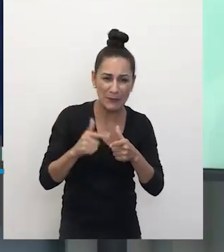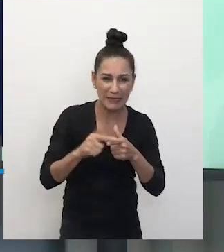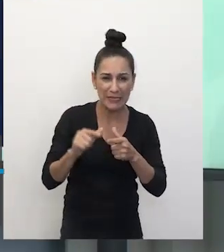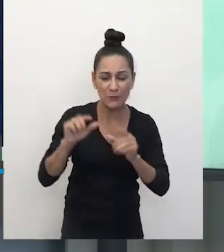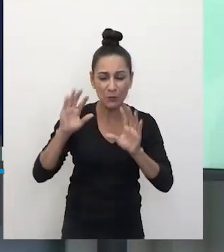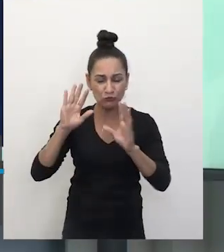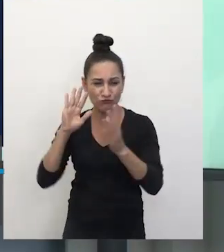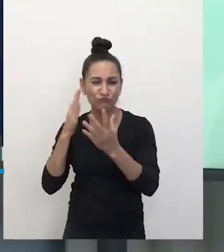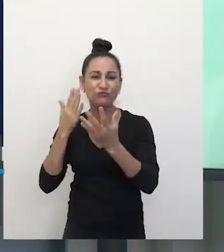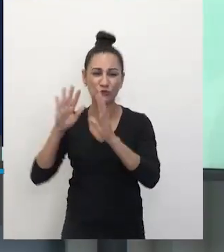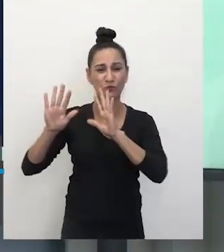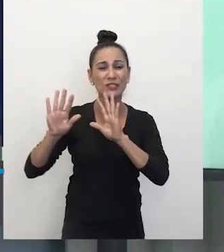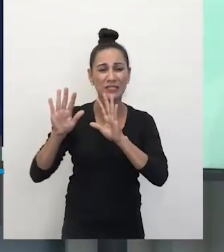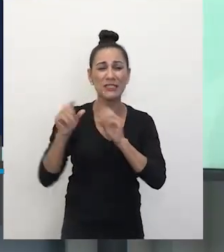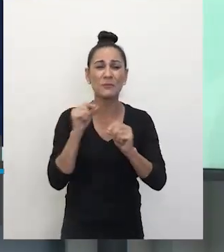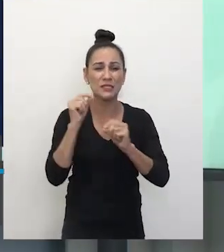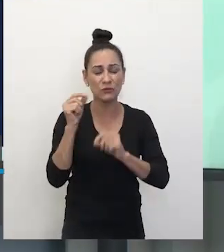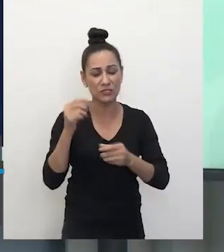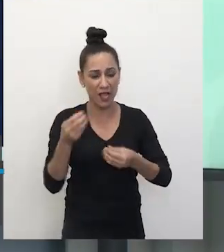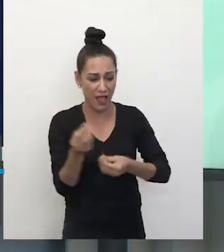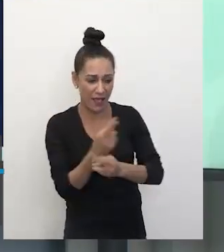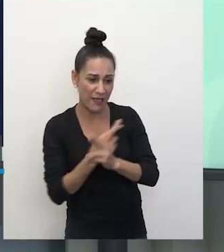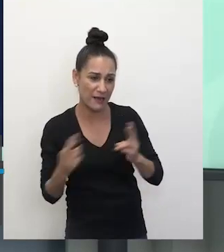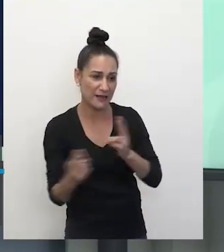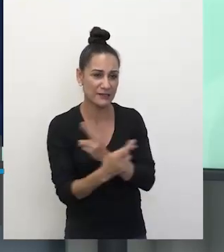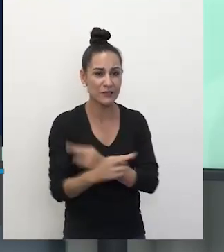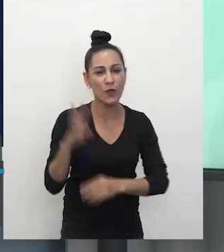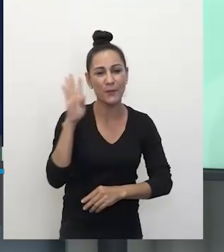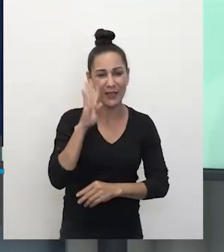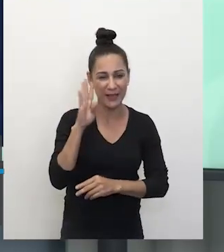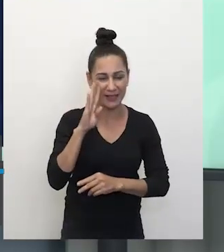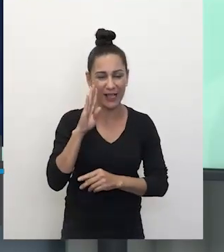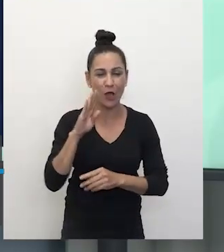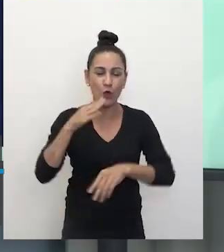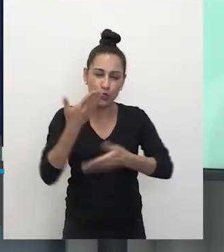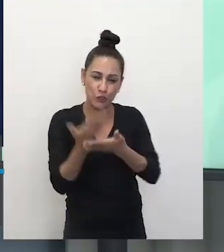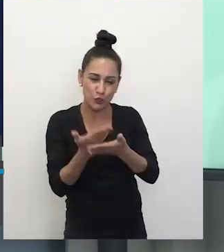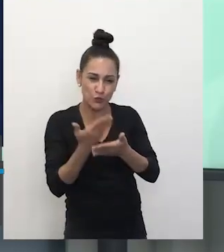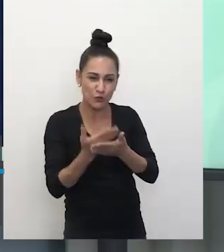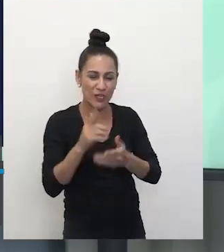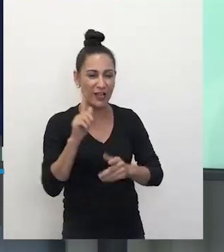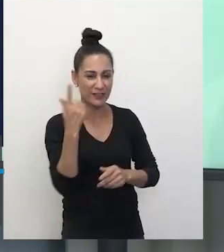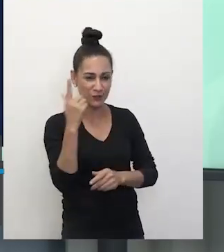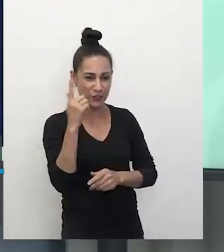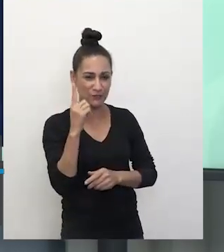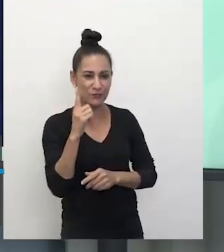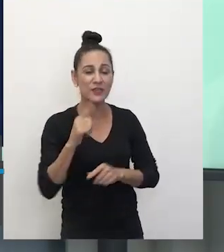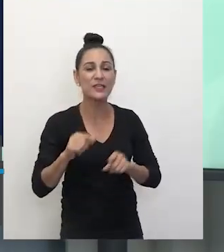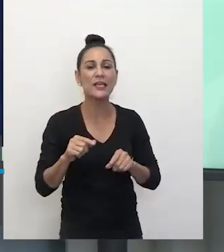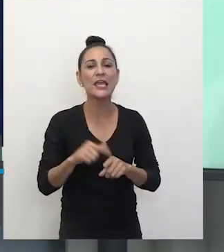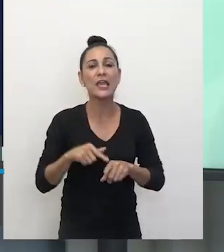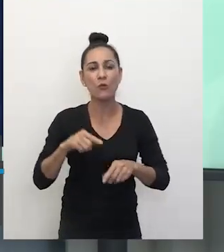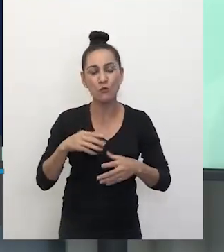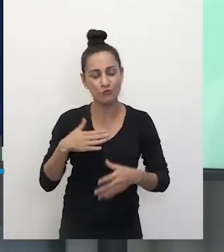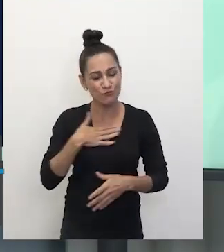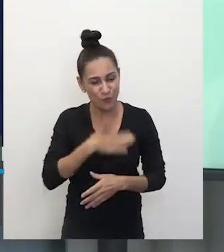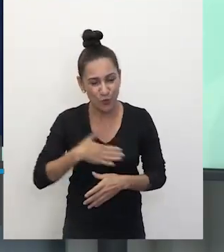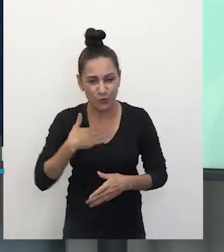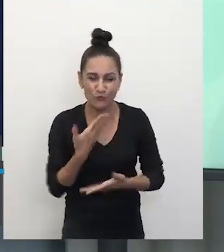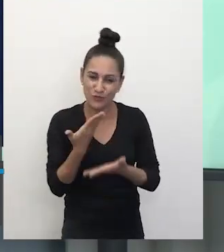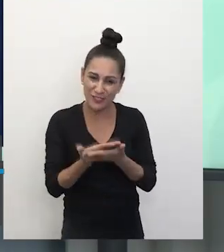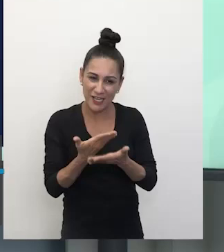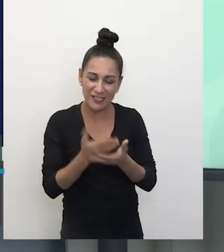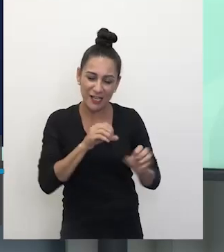clima né Então essa relação aí é bem legal se estudar e na geografia física eu gosto mais claramente eu gosto bastante de dar essas aulas